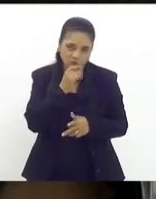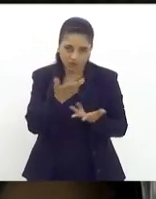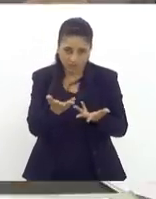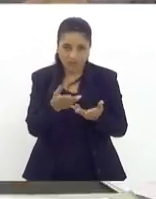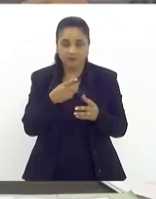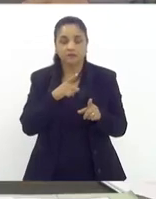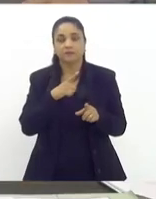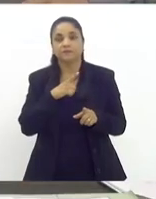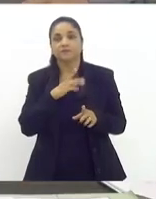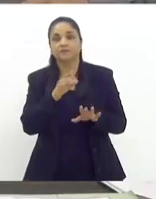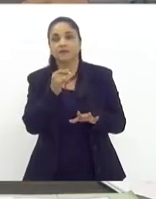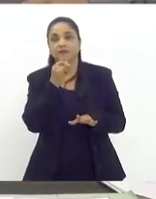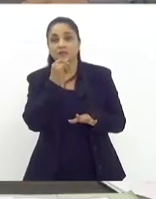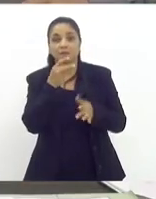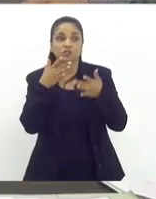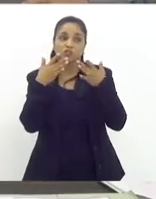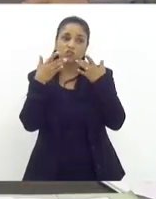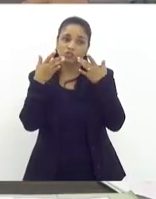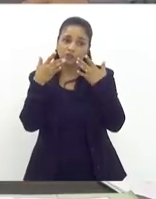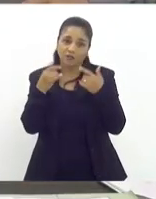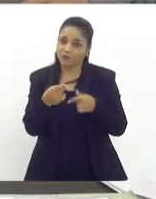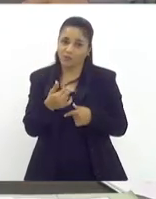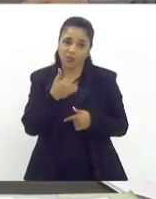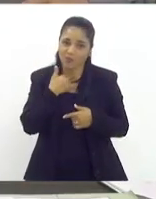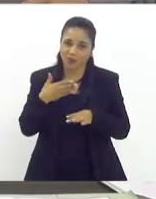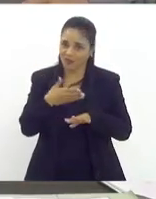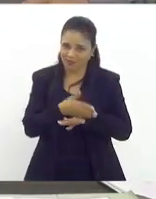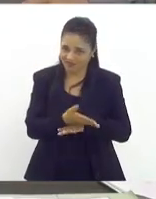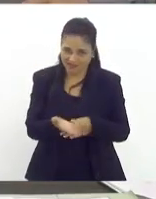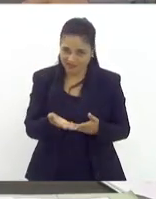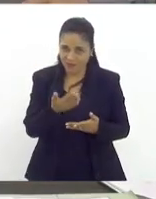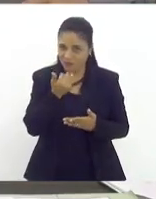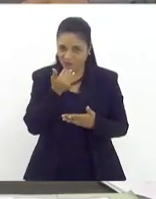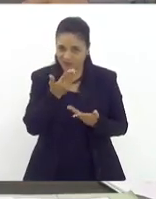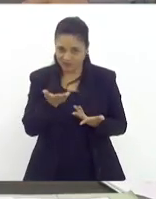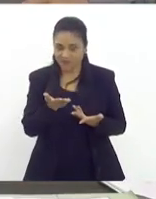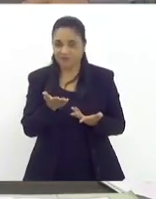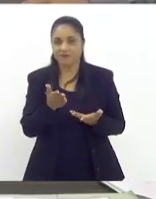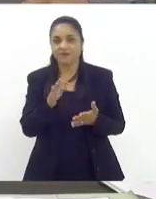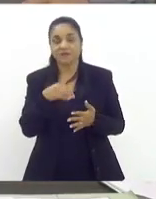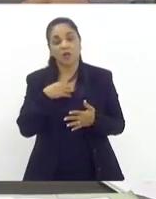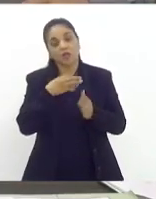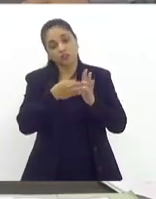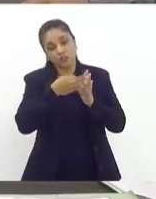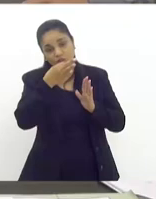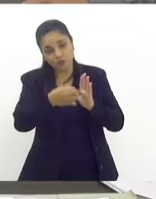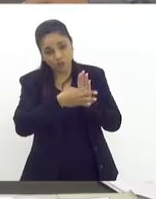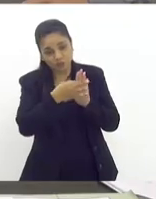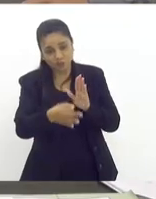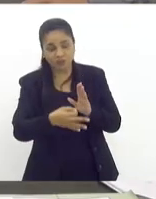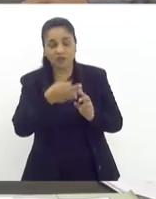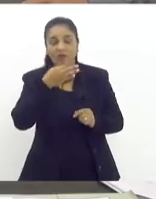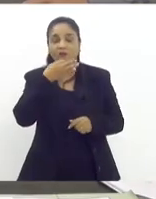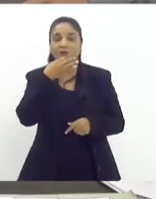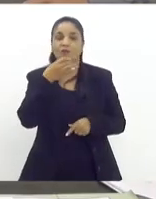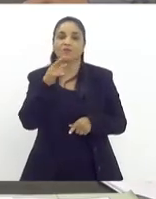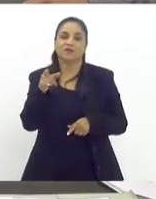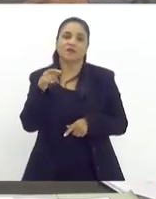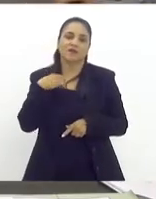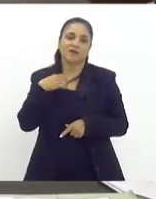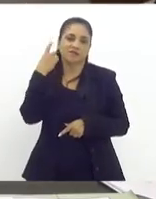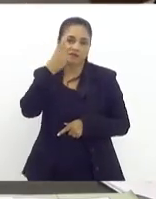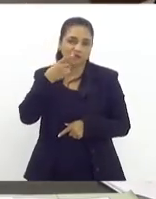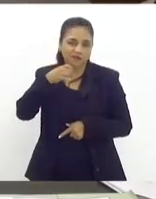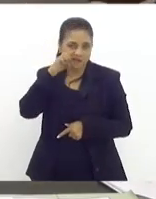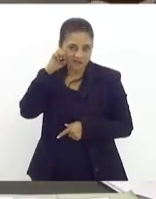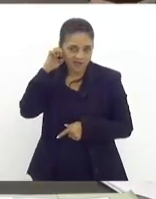essas restrições. Não se entra no teatro, não. Pois é. E aí fica o acordo, então, da gente fazer tanto a sugestão da deputada Célia quanto a análise mais minuciosa aí, deputado